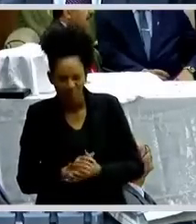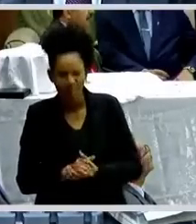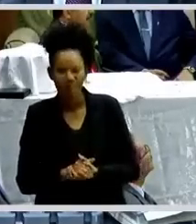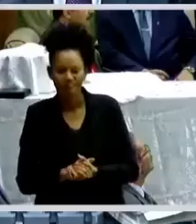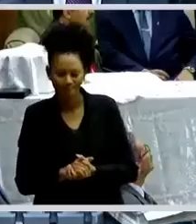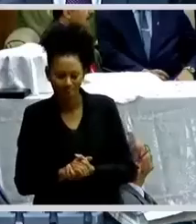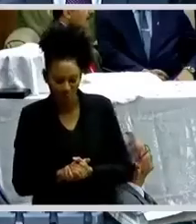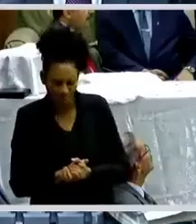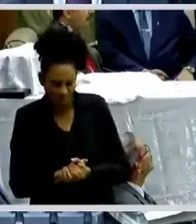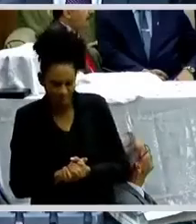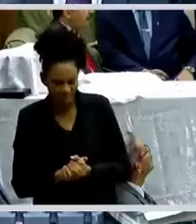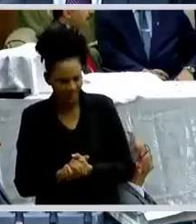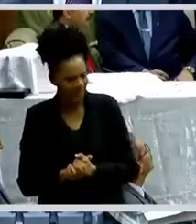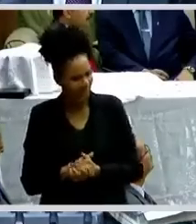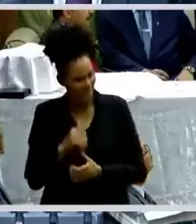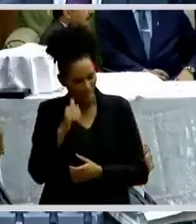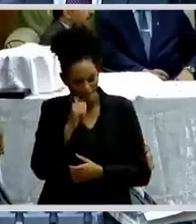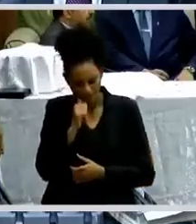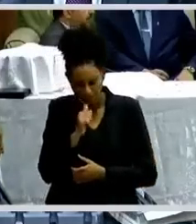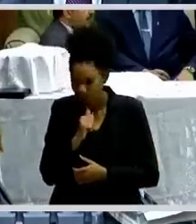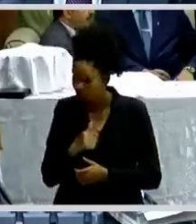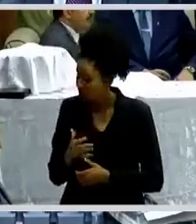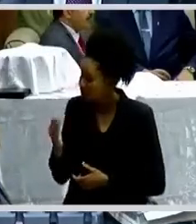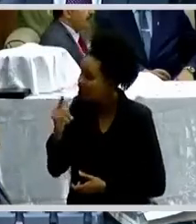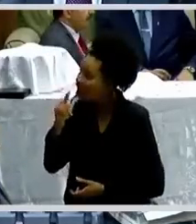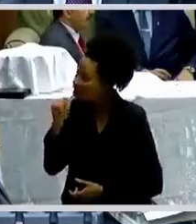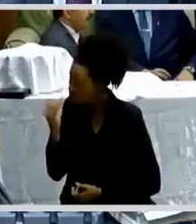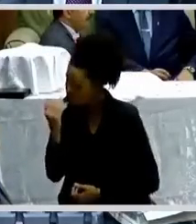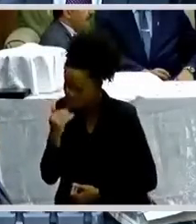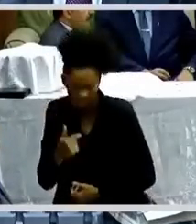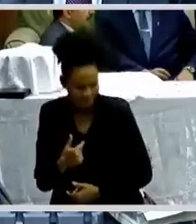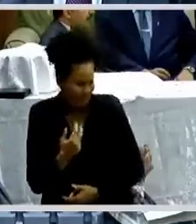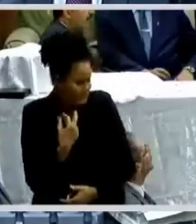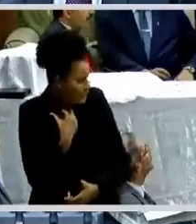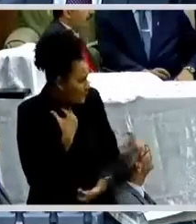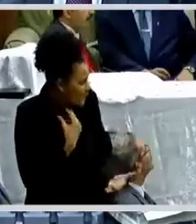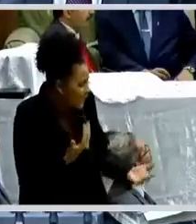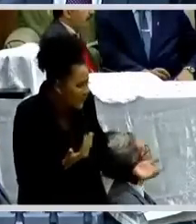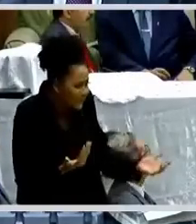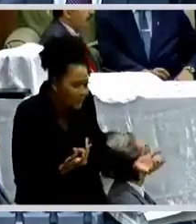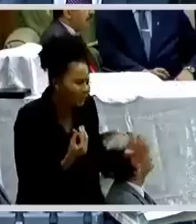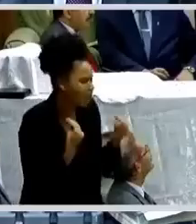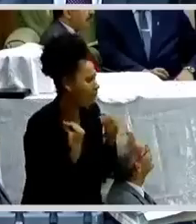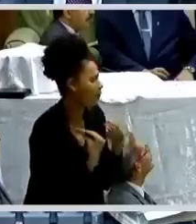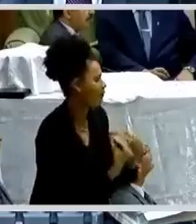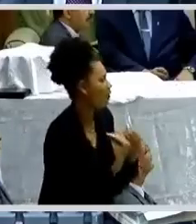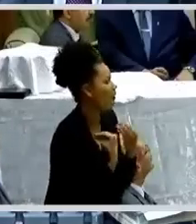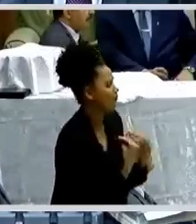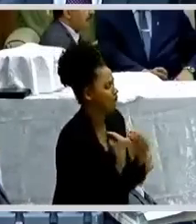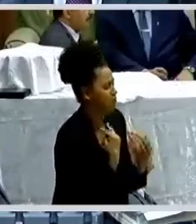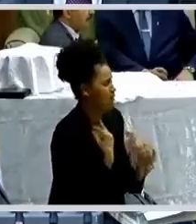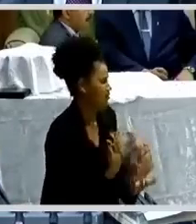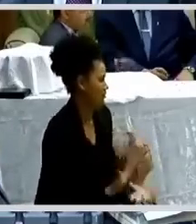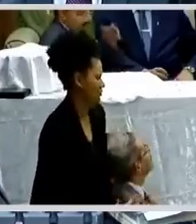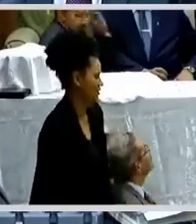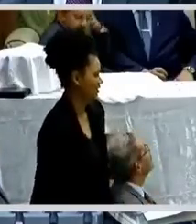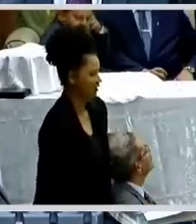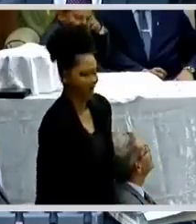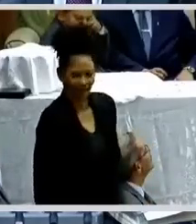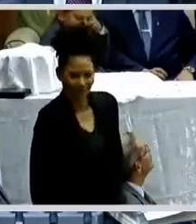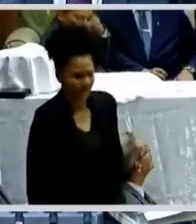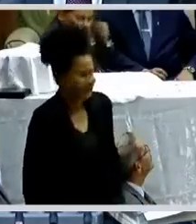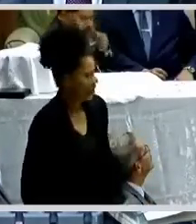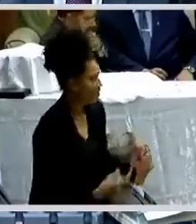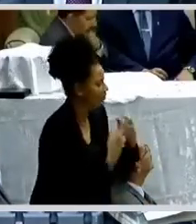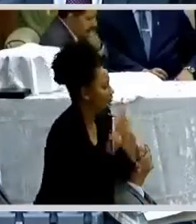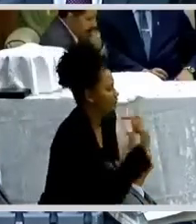A mulher veio tirar água, dai-me de beber. Como pode? Como pode? Veja aqui, como pode? Tu